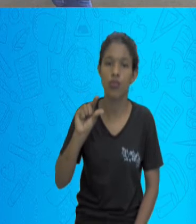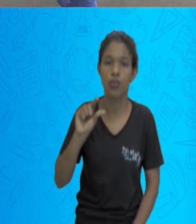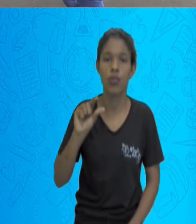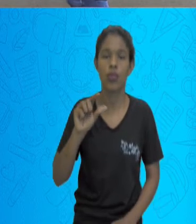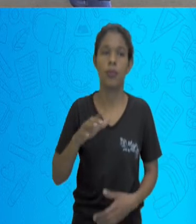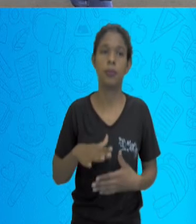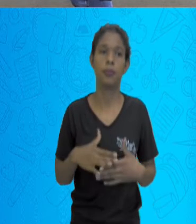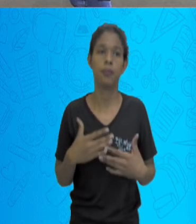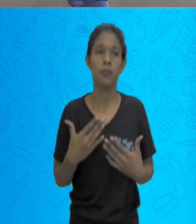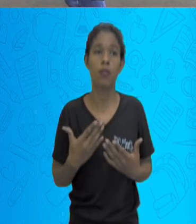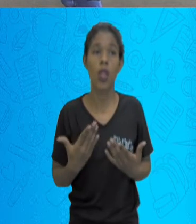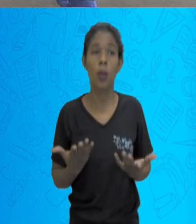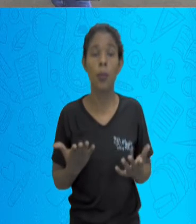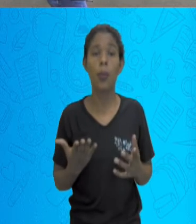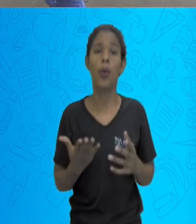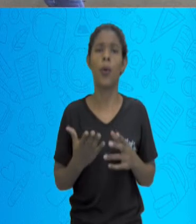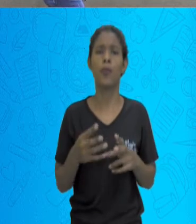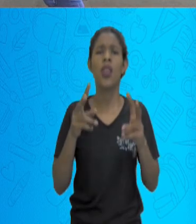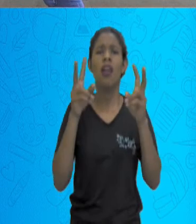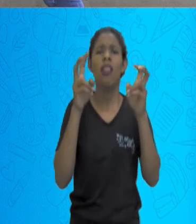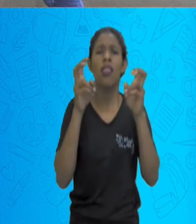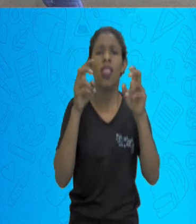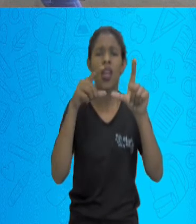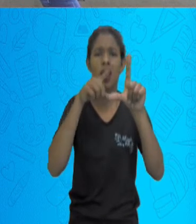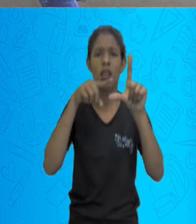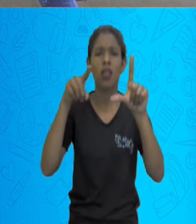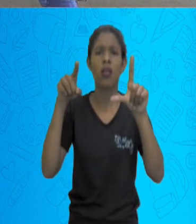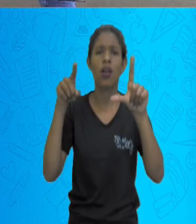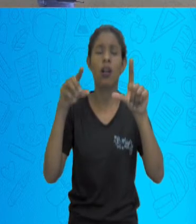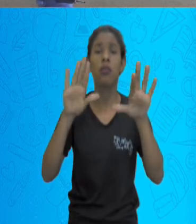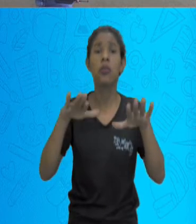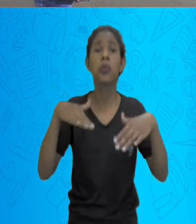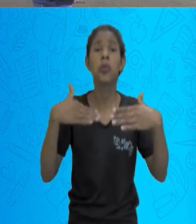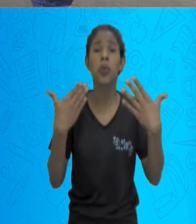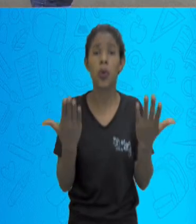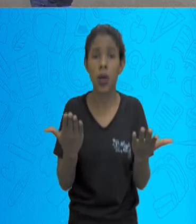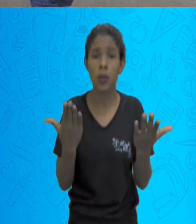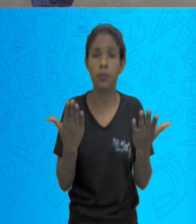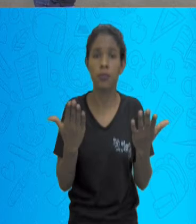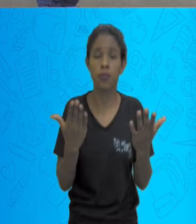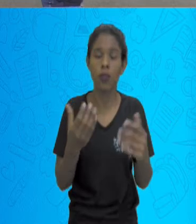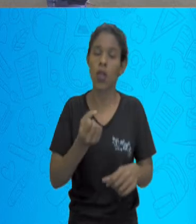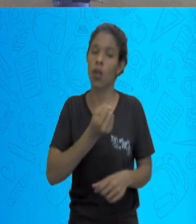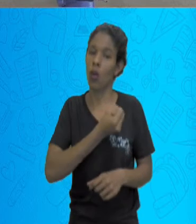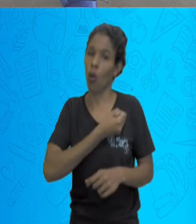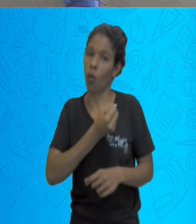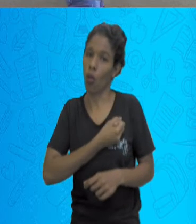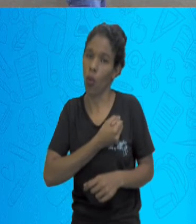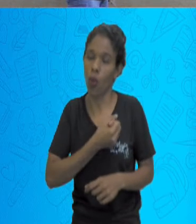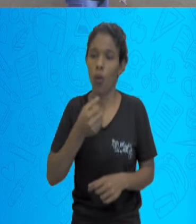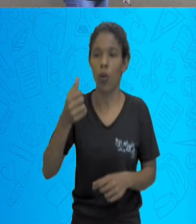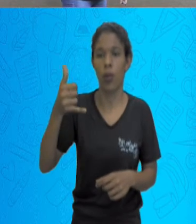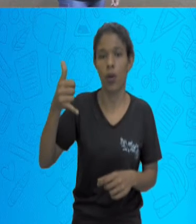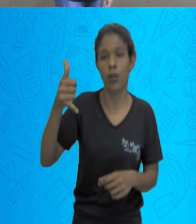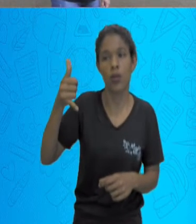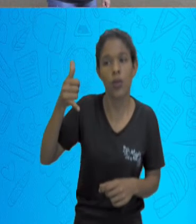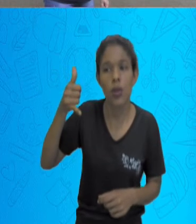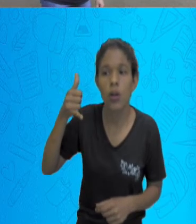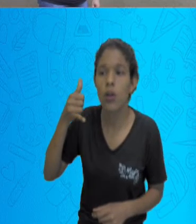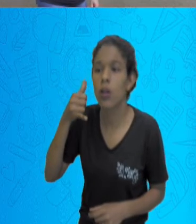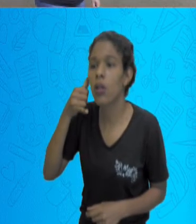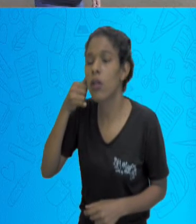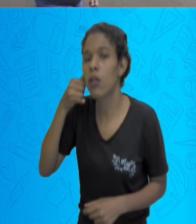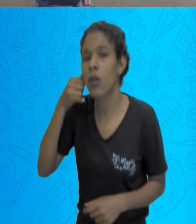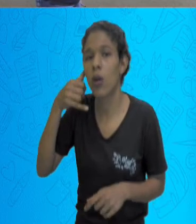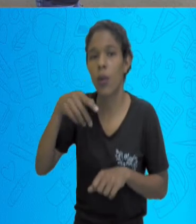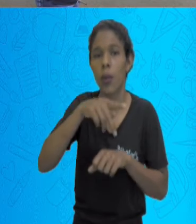A que assunto o gráfico se refere? Vamos lá? Número de telefones de uso público do